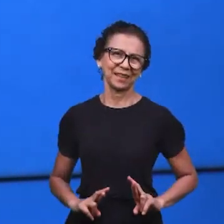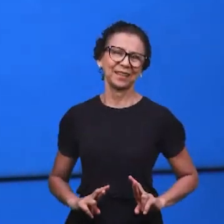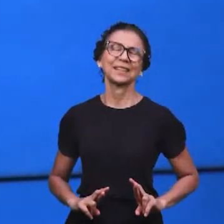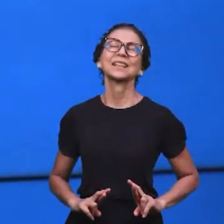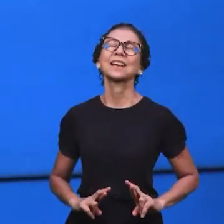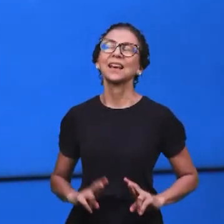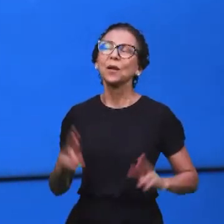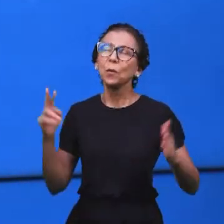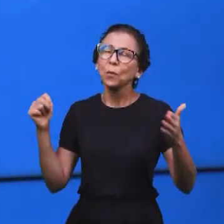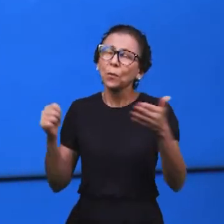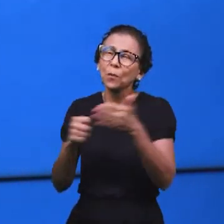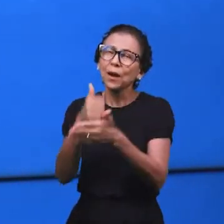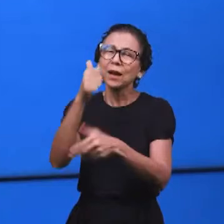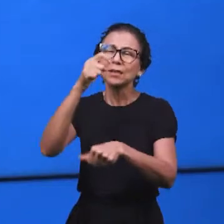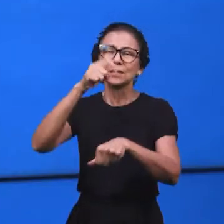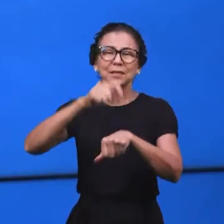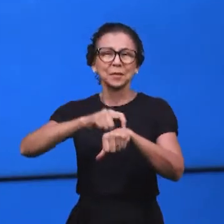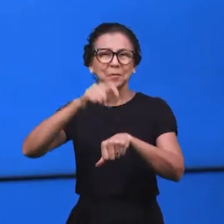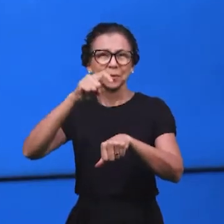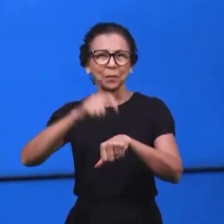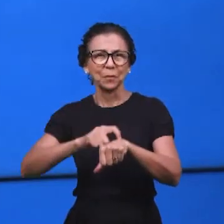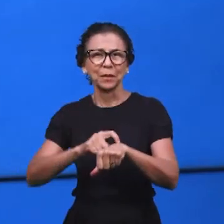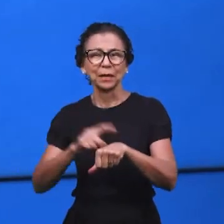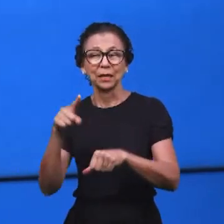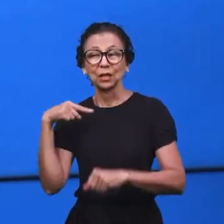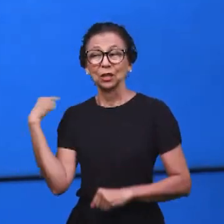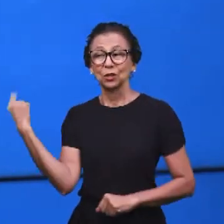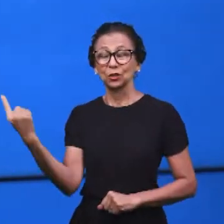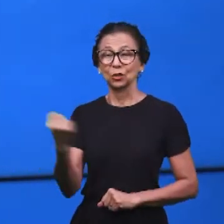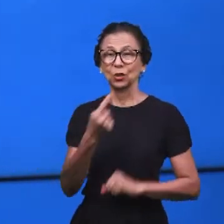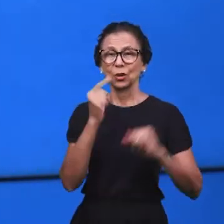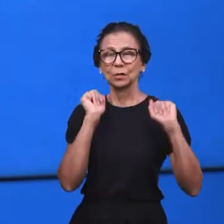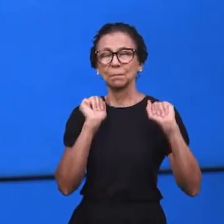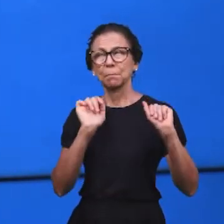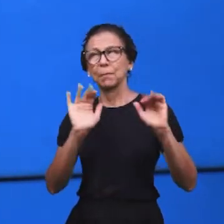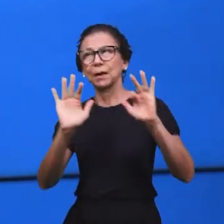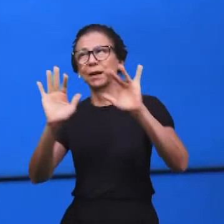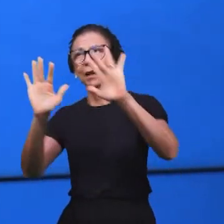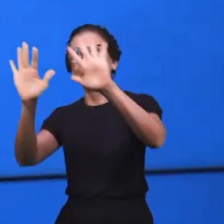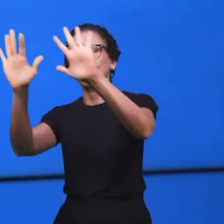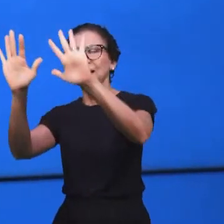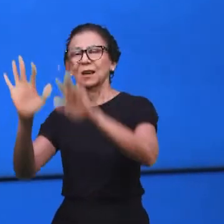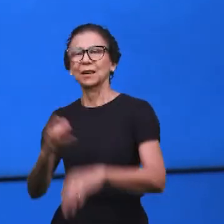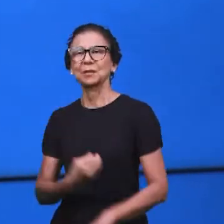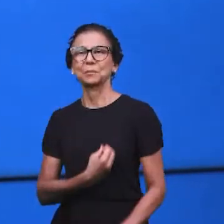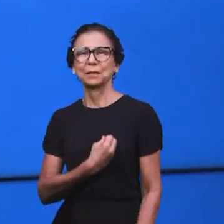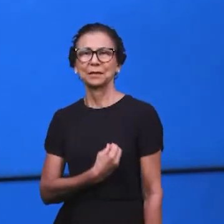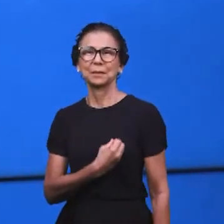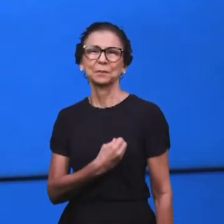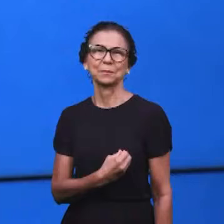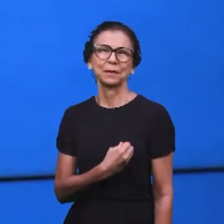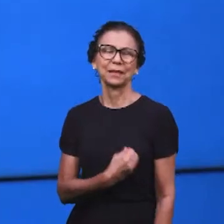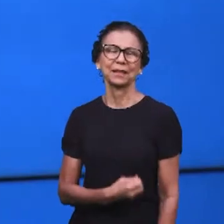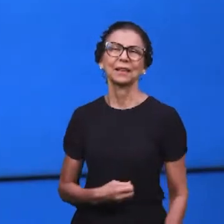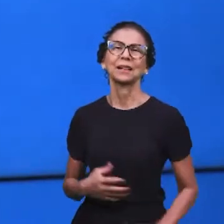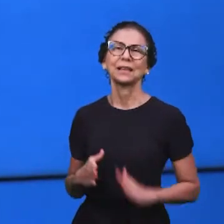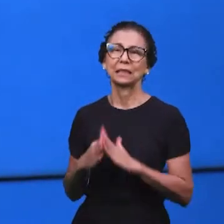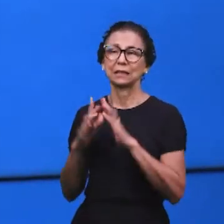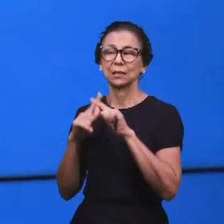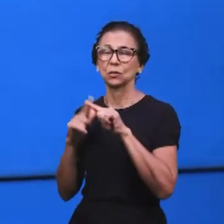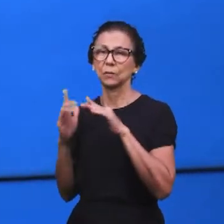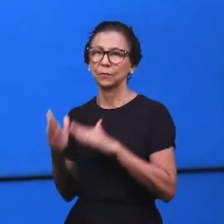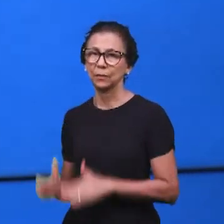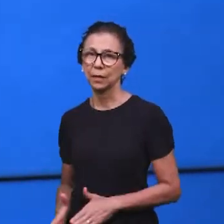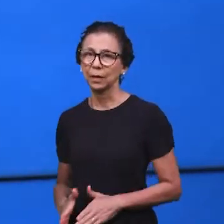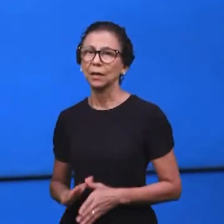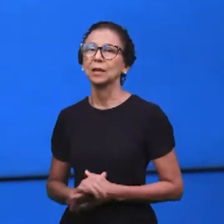nós estamos prestes a viver esse momento em que as bodas do Cordeiro, a Igreja Fiel vai participar dela, né? E para isso ela tem